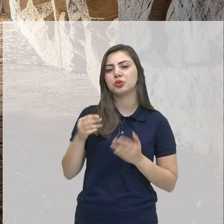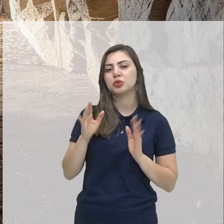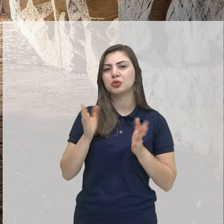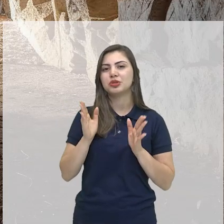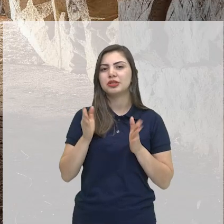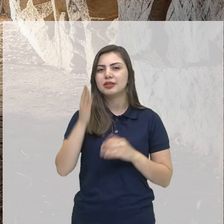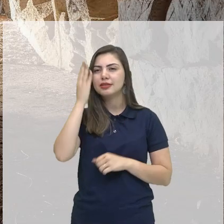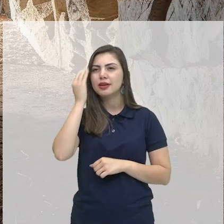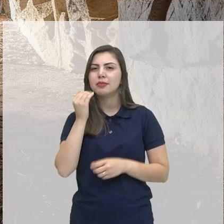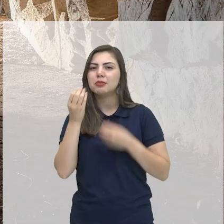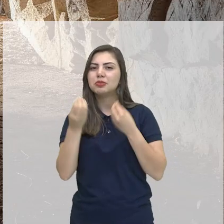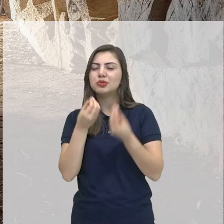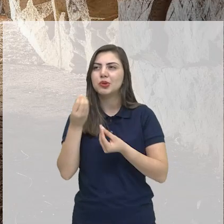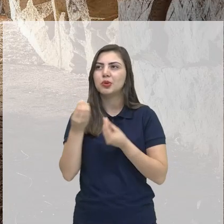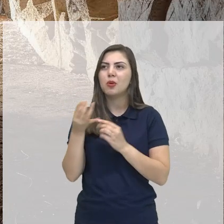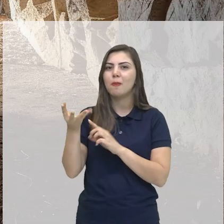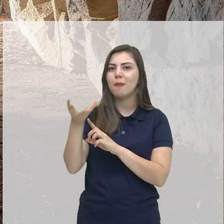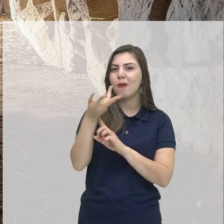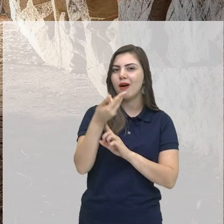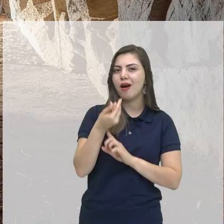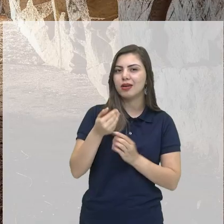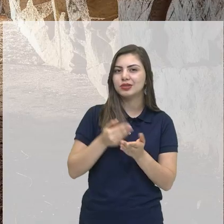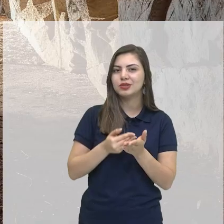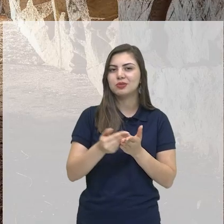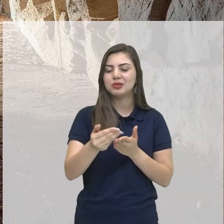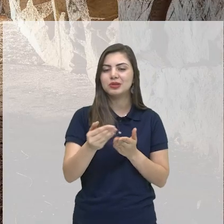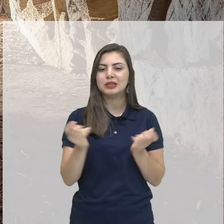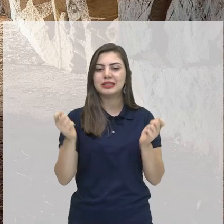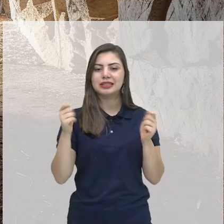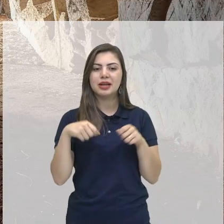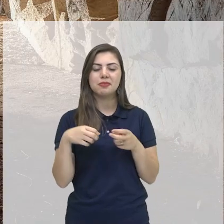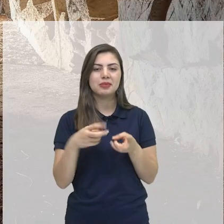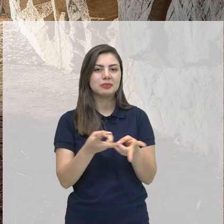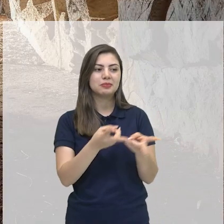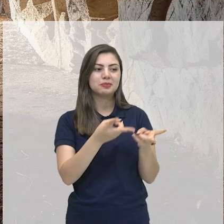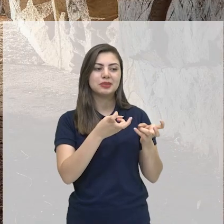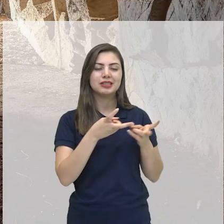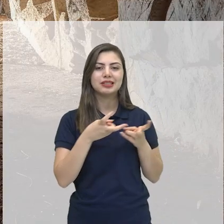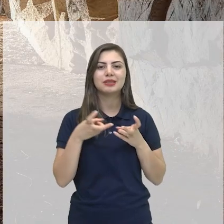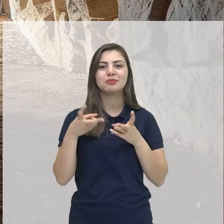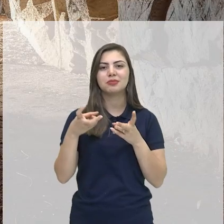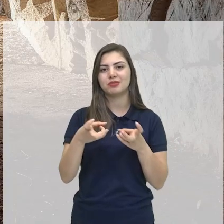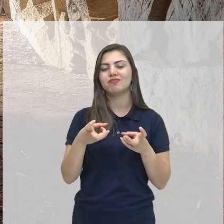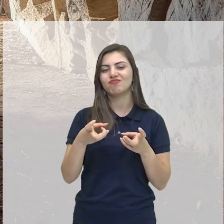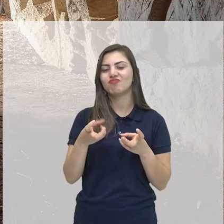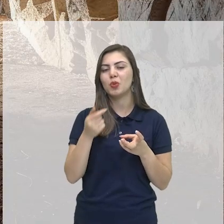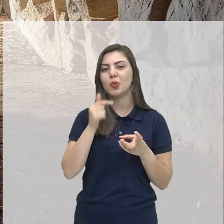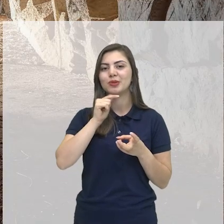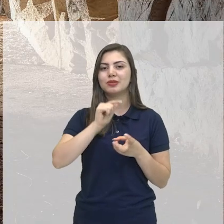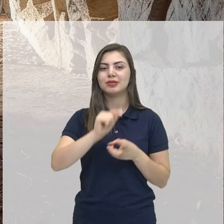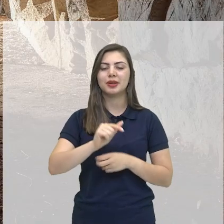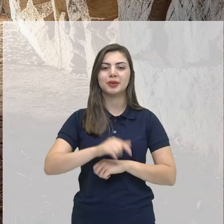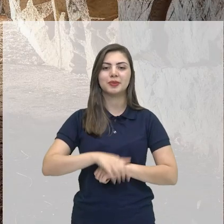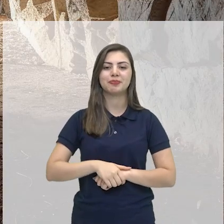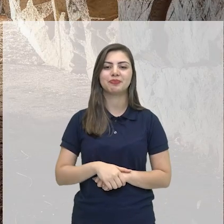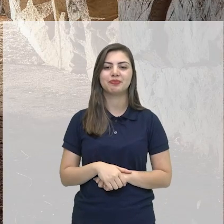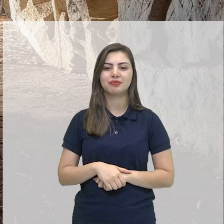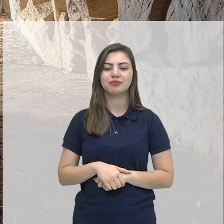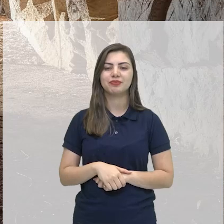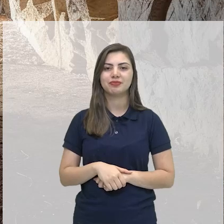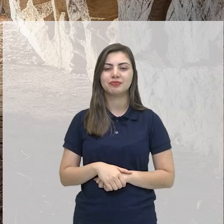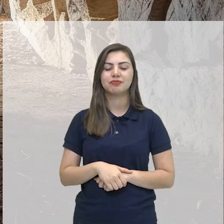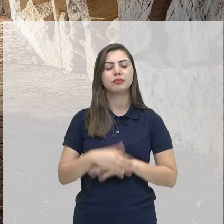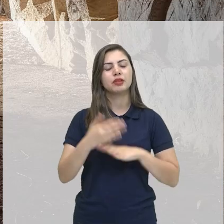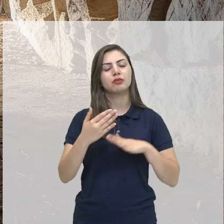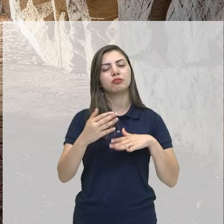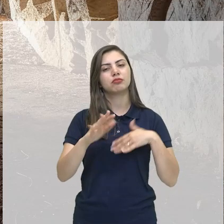arte, vou produzir uma grande pintura. Não, ela tinha um caráter funcional. Então, essas pinturas que estavam sendo feitas nas cavernas,